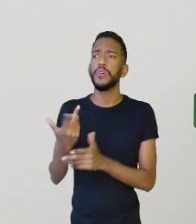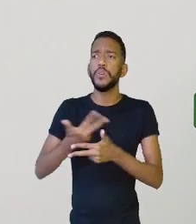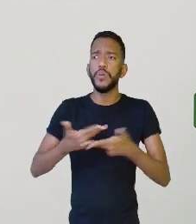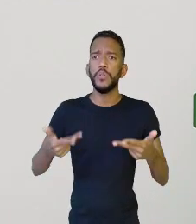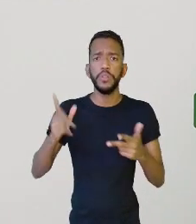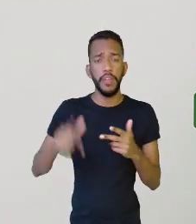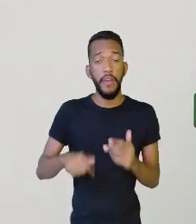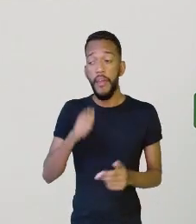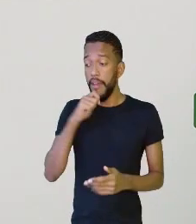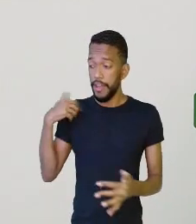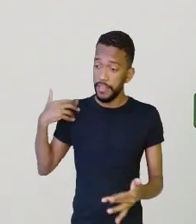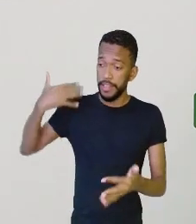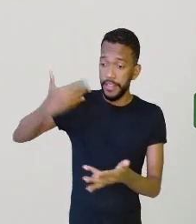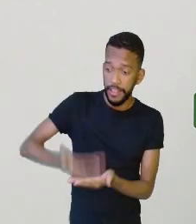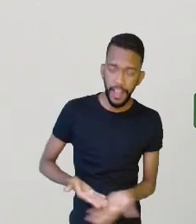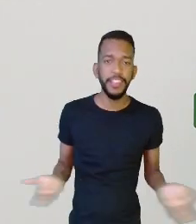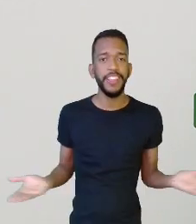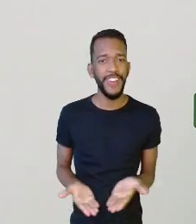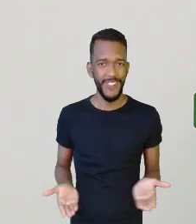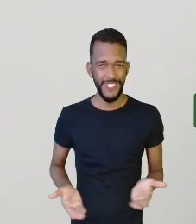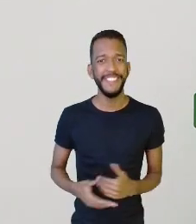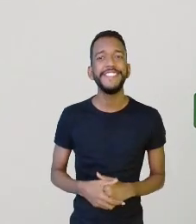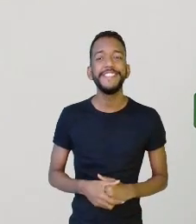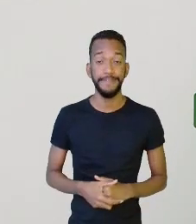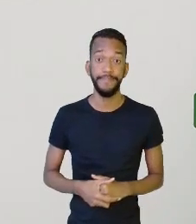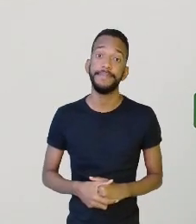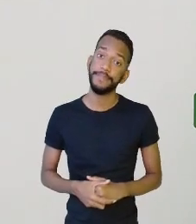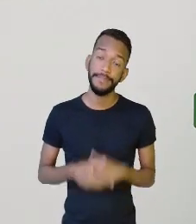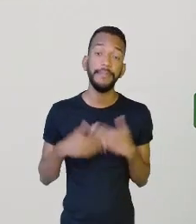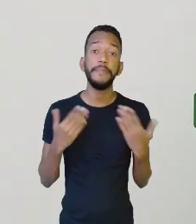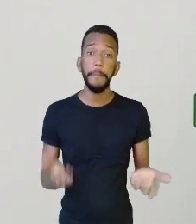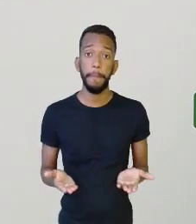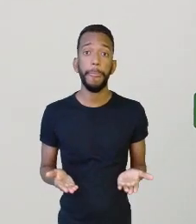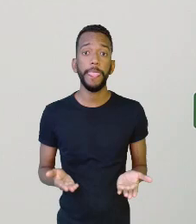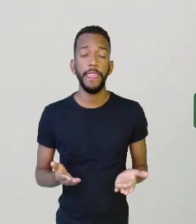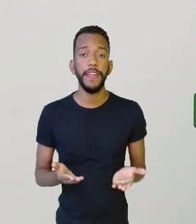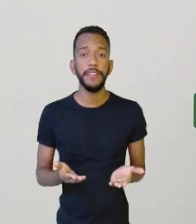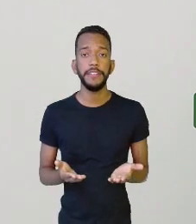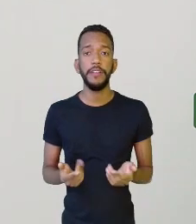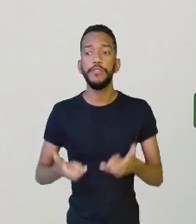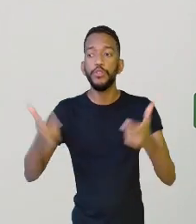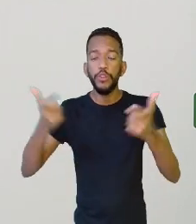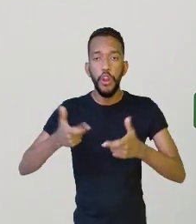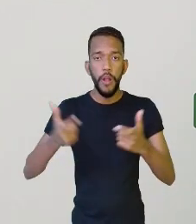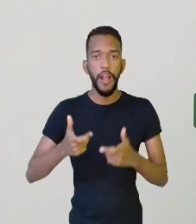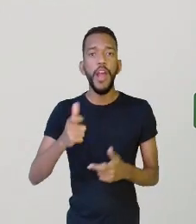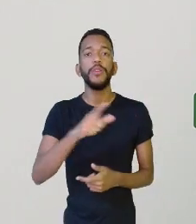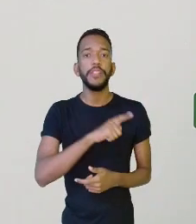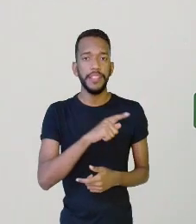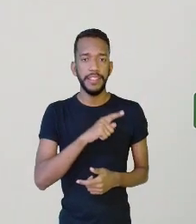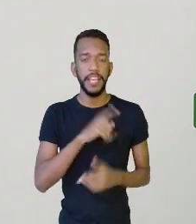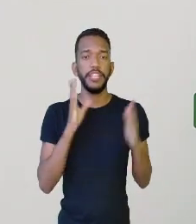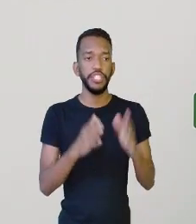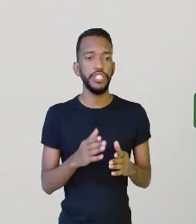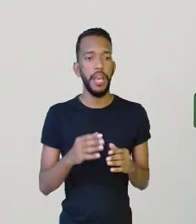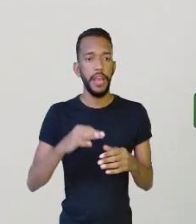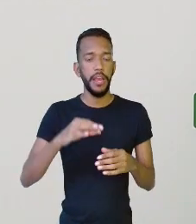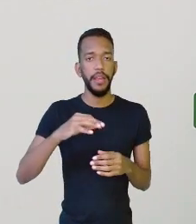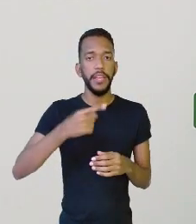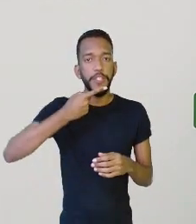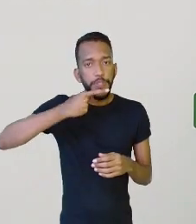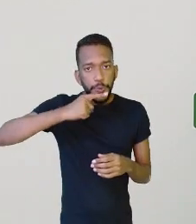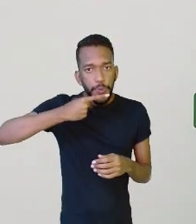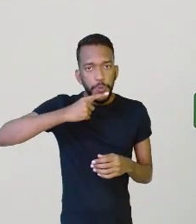são produzidas até hoje. Então, no local onde existiam as plantações de açúcar,